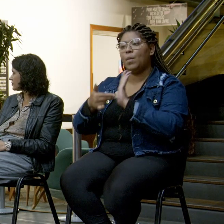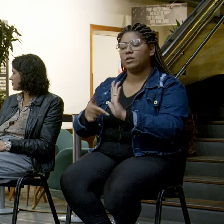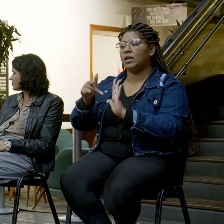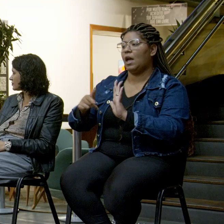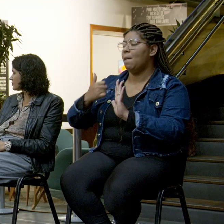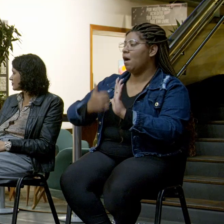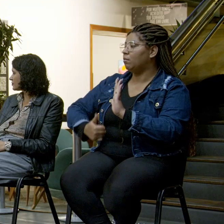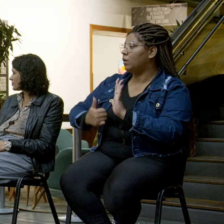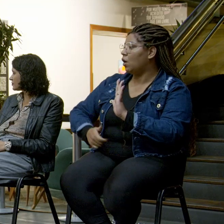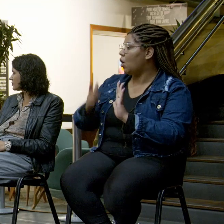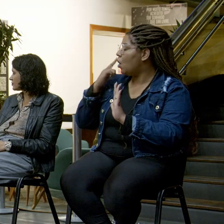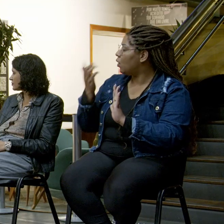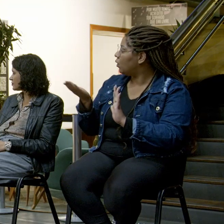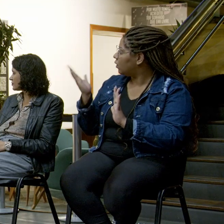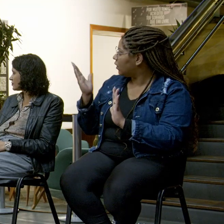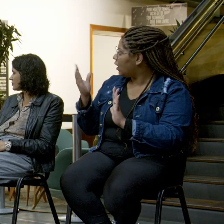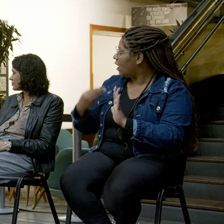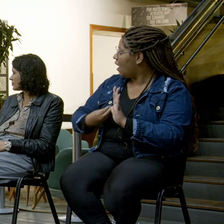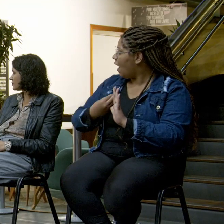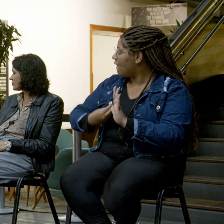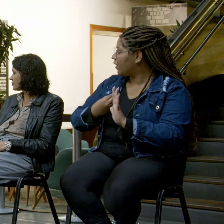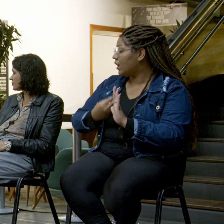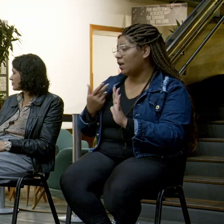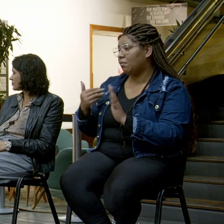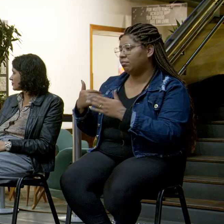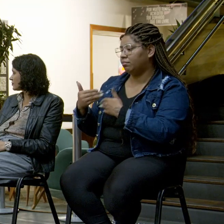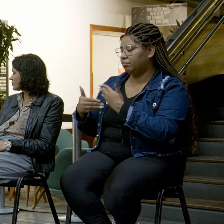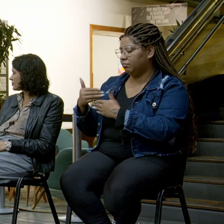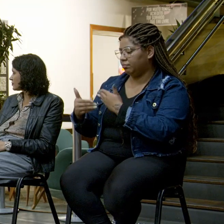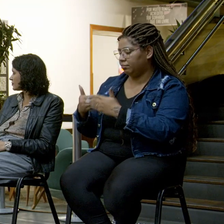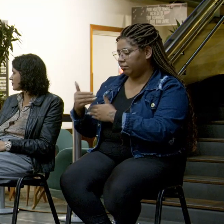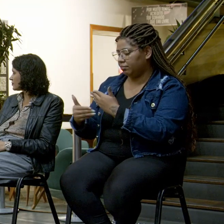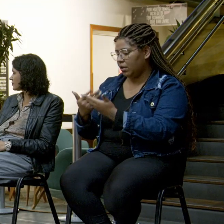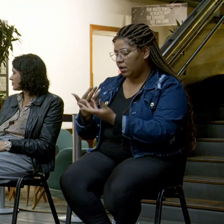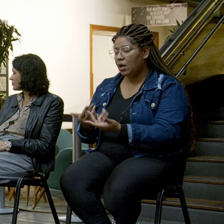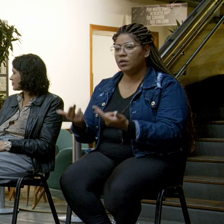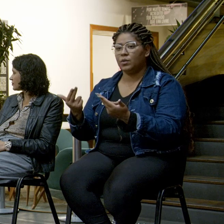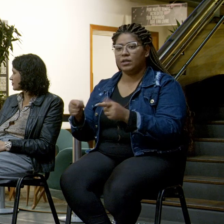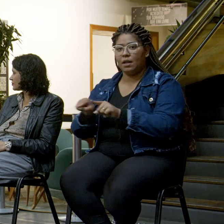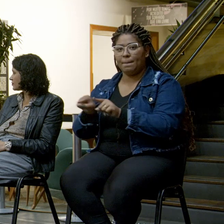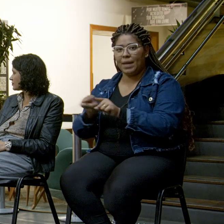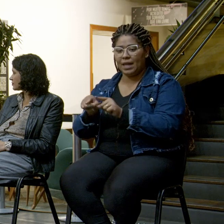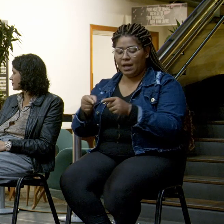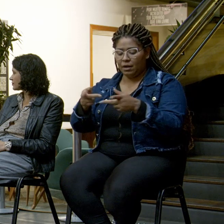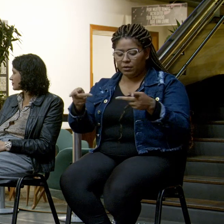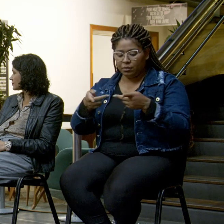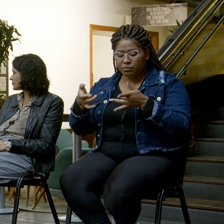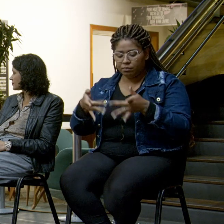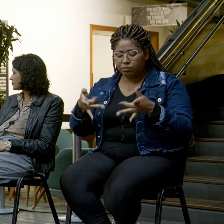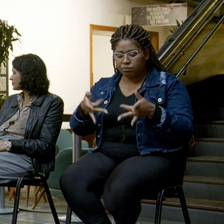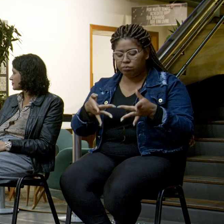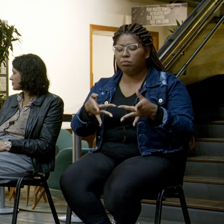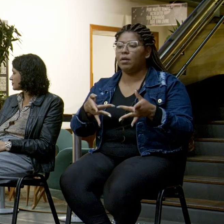conjunto da obra de Maiolino, a vida é circular. Os excrementos, os restos de comida se transformam em adubo,